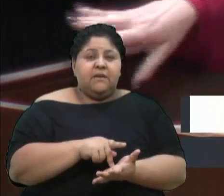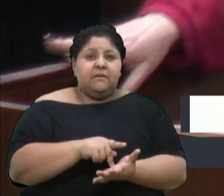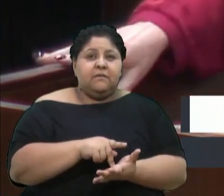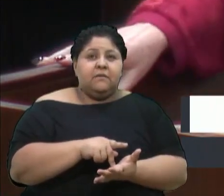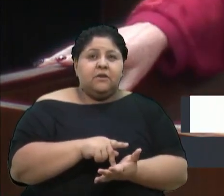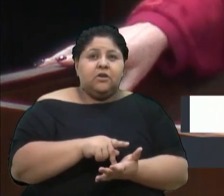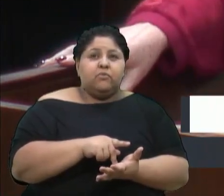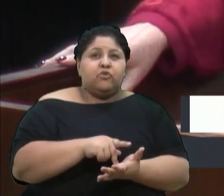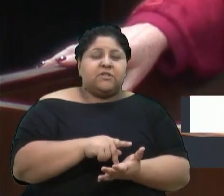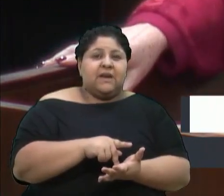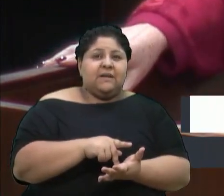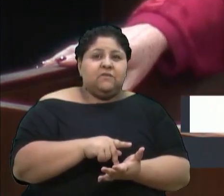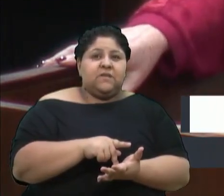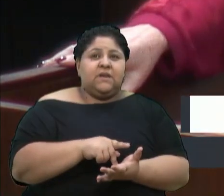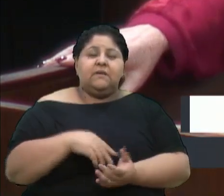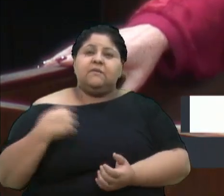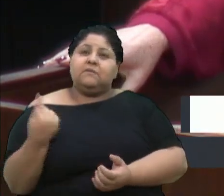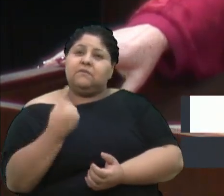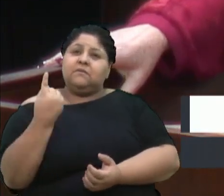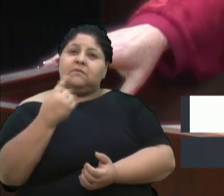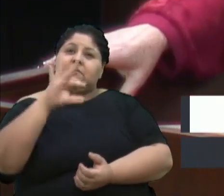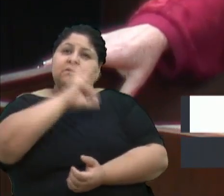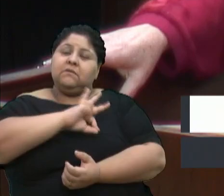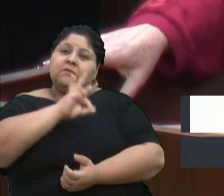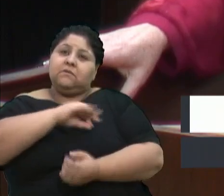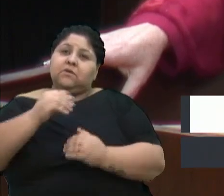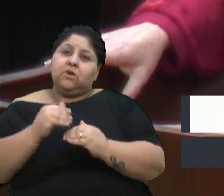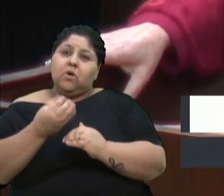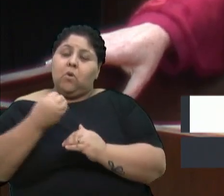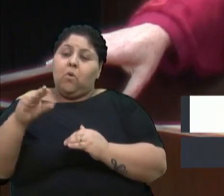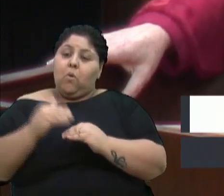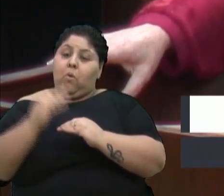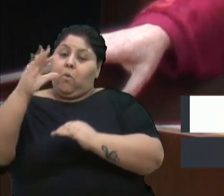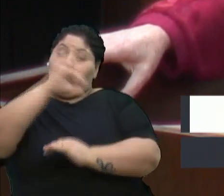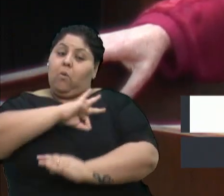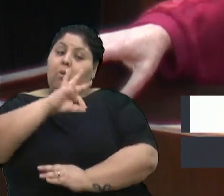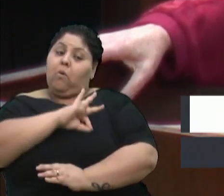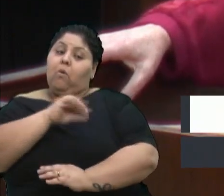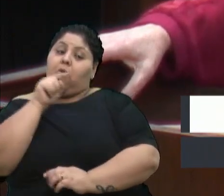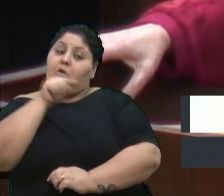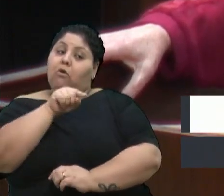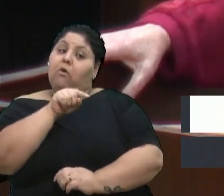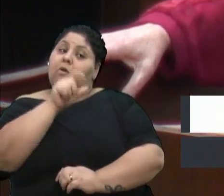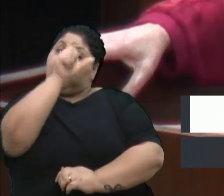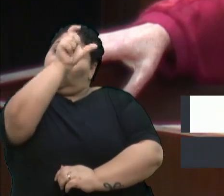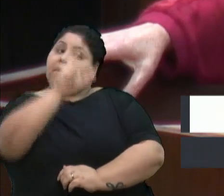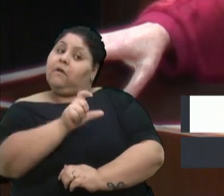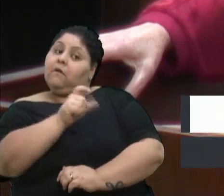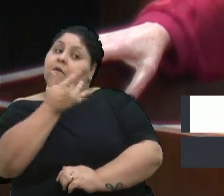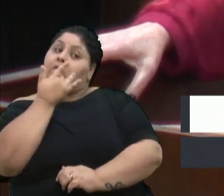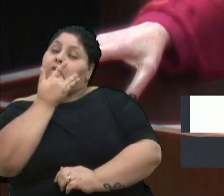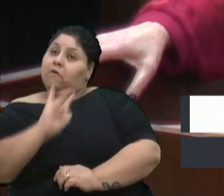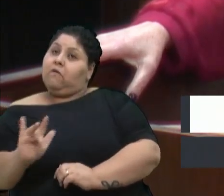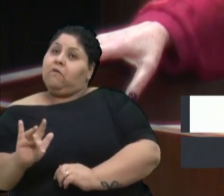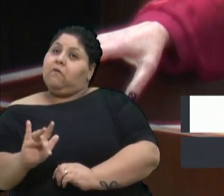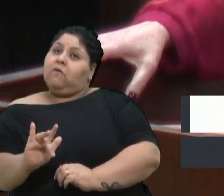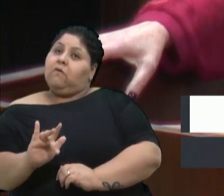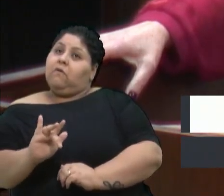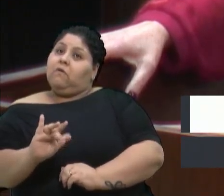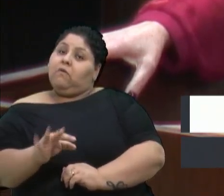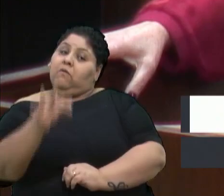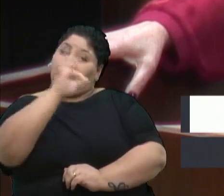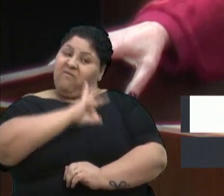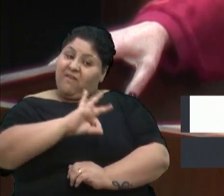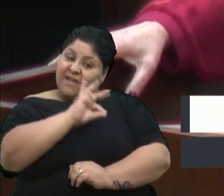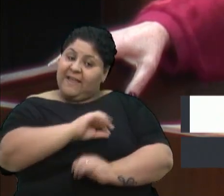vezes é a única renda ou a maior renda da família é daquele aprendiz que está recebendo,